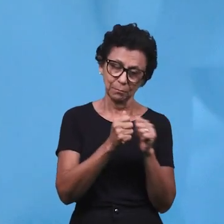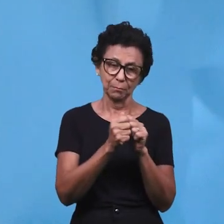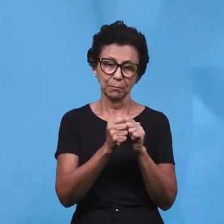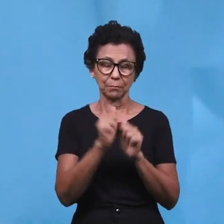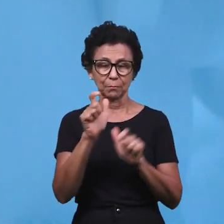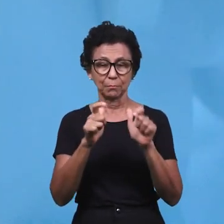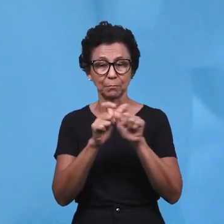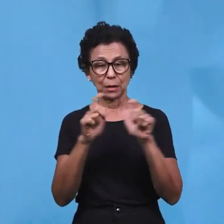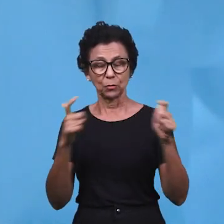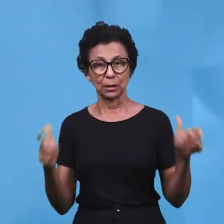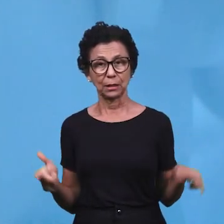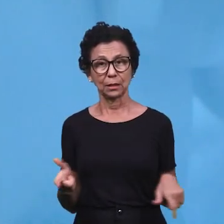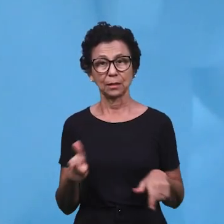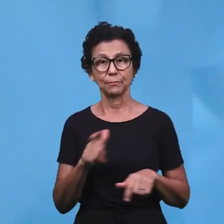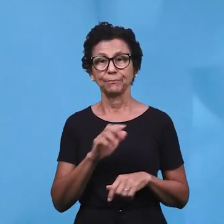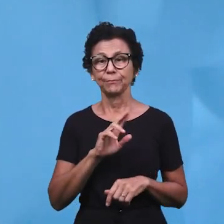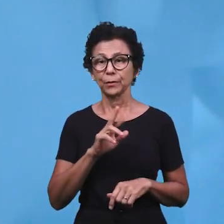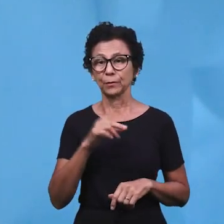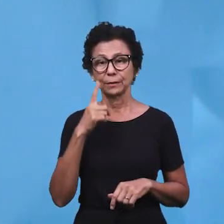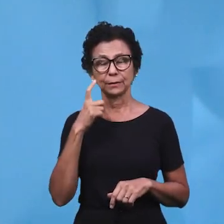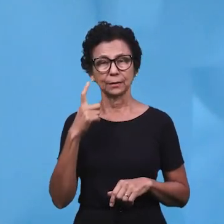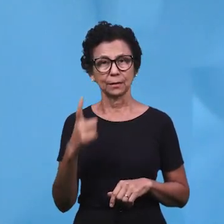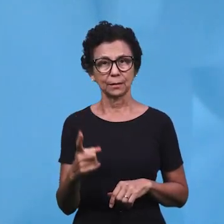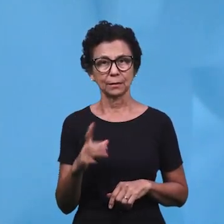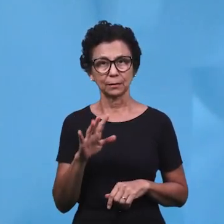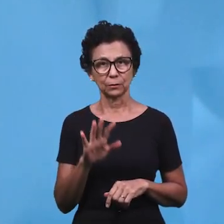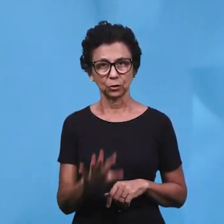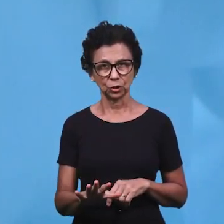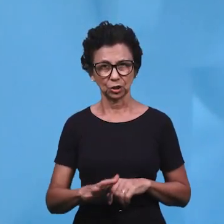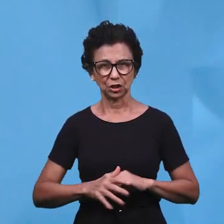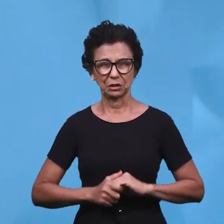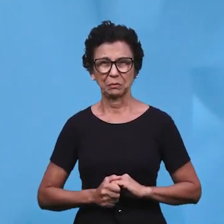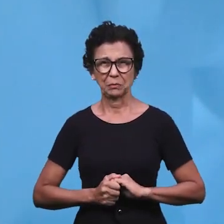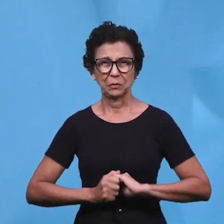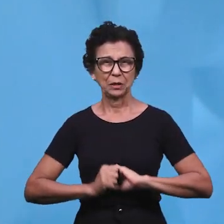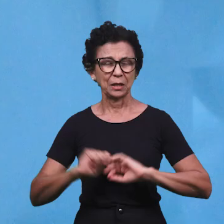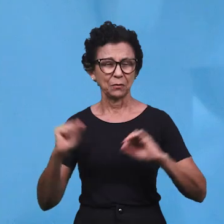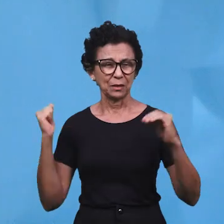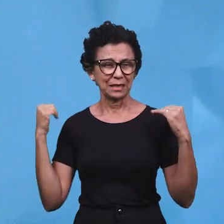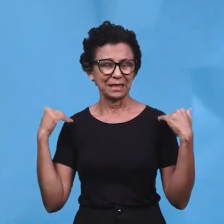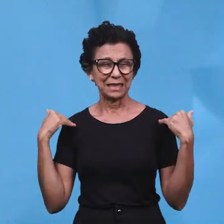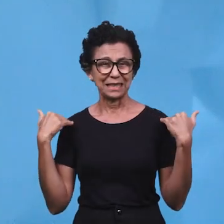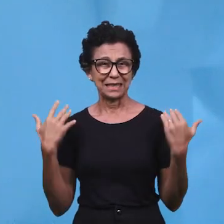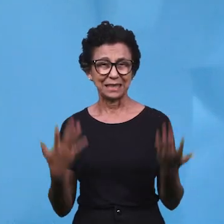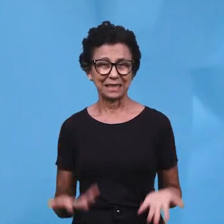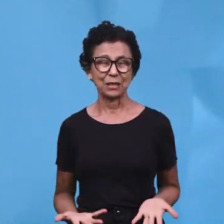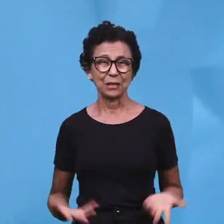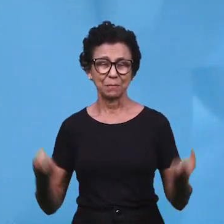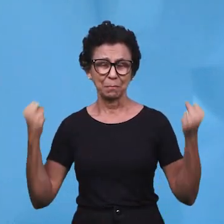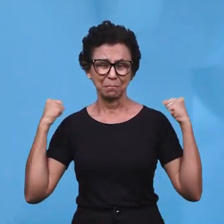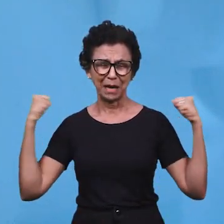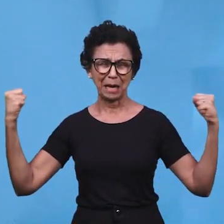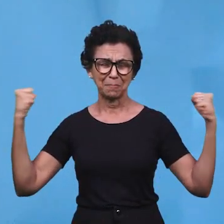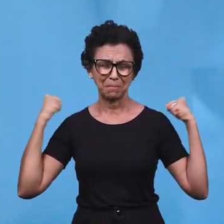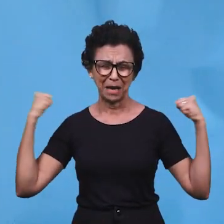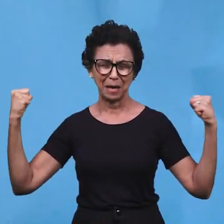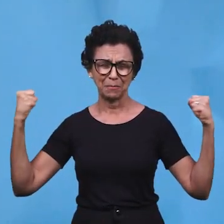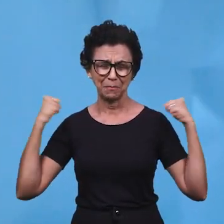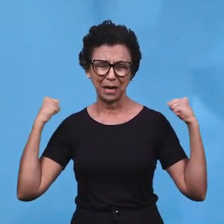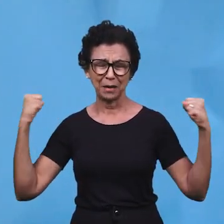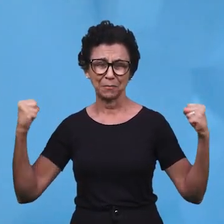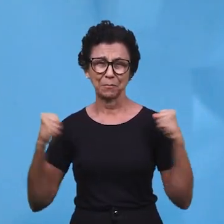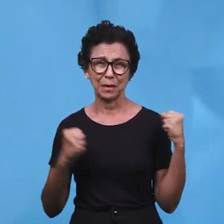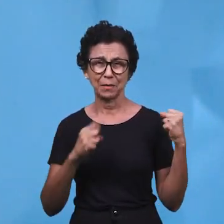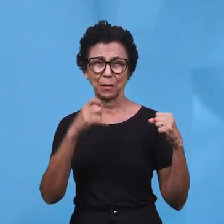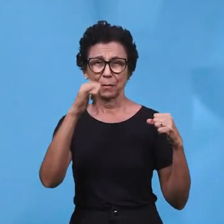interessante, né? Porque quando você termina a produção ali de energia, o corpo demora um tempo ainda